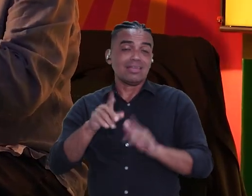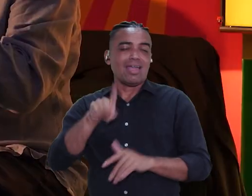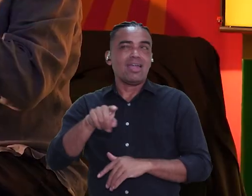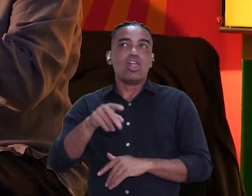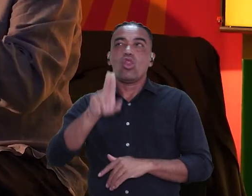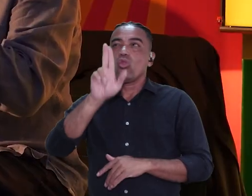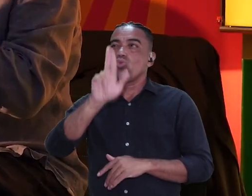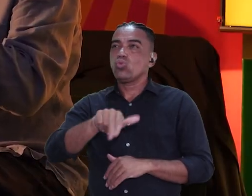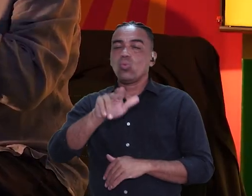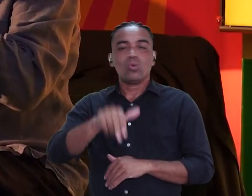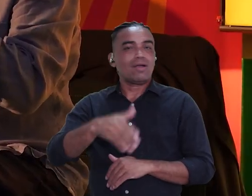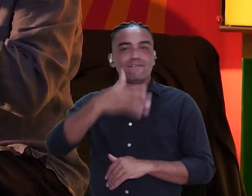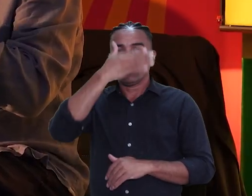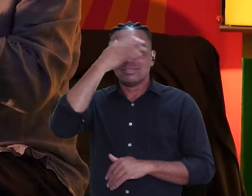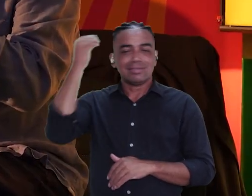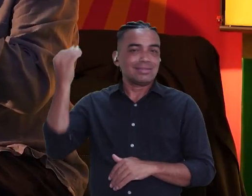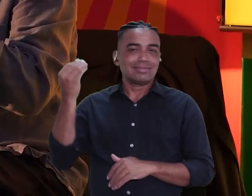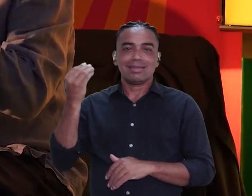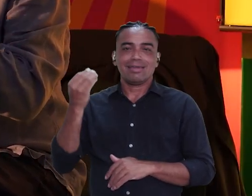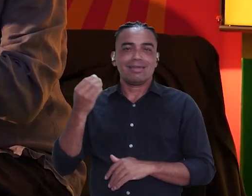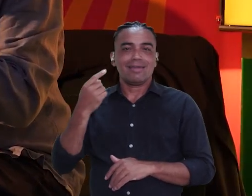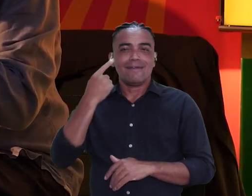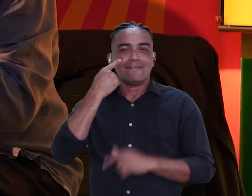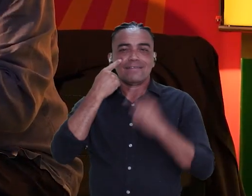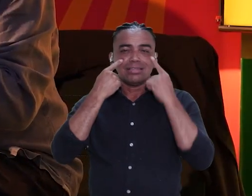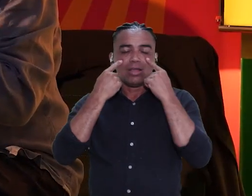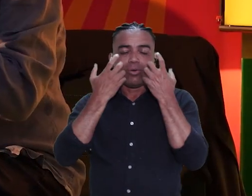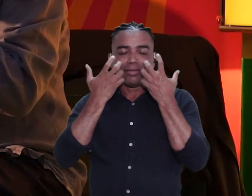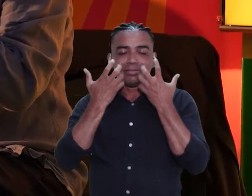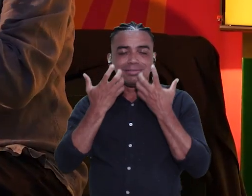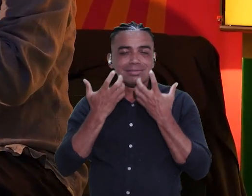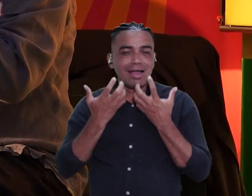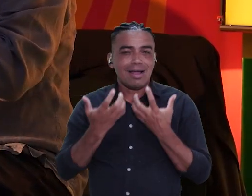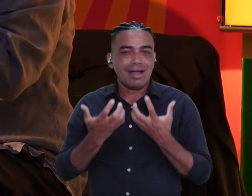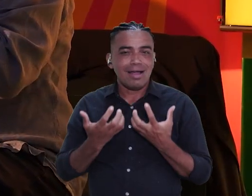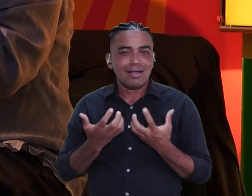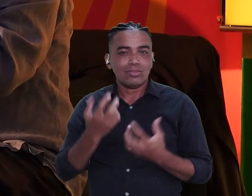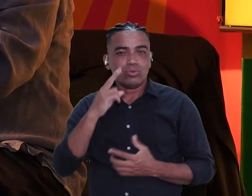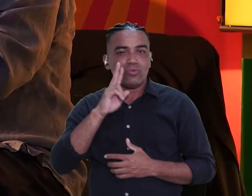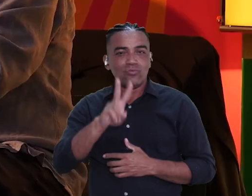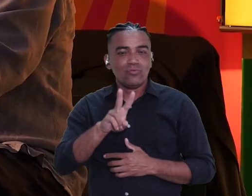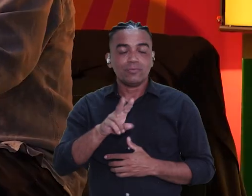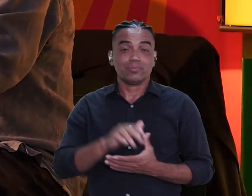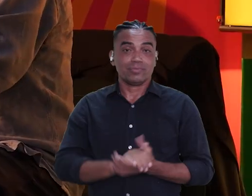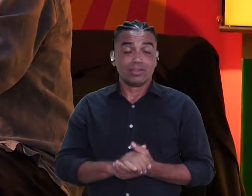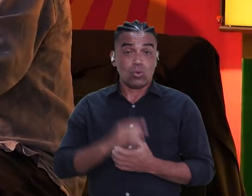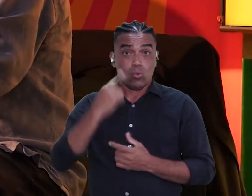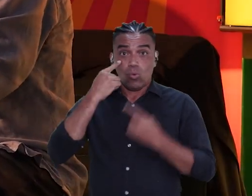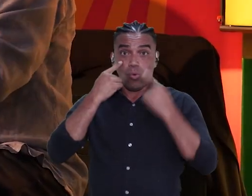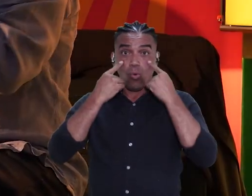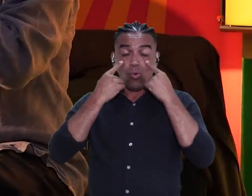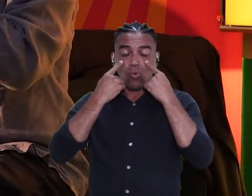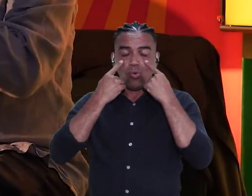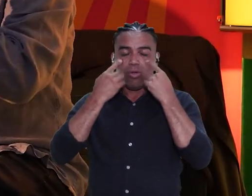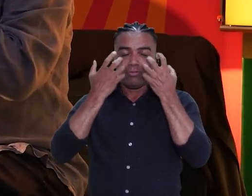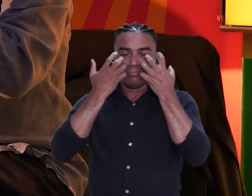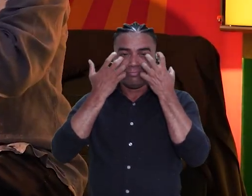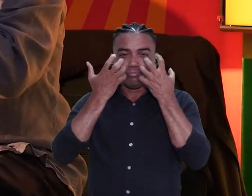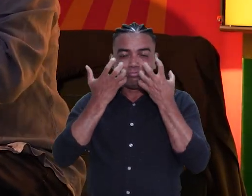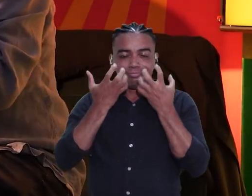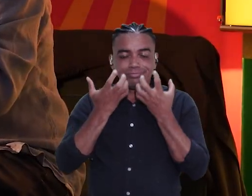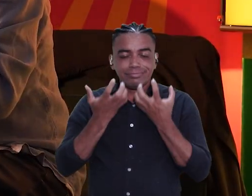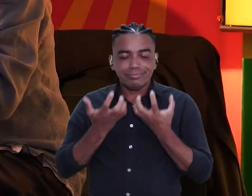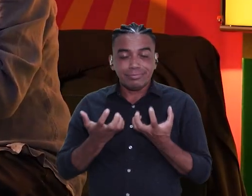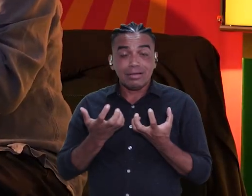na vida das minhas retinas tão fatigadas. As retinas tão fatigadas, quem